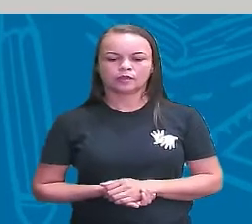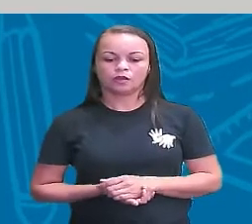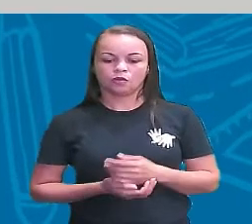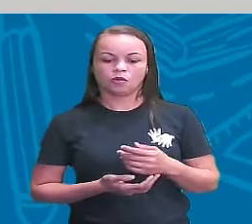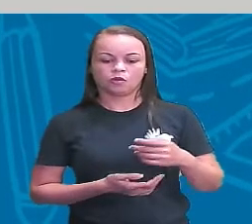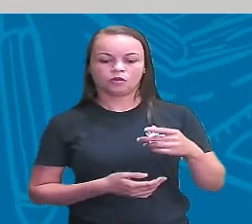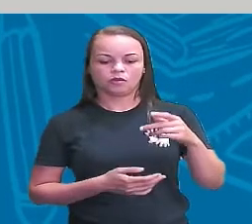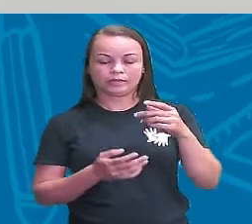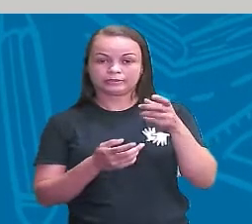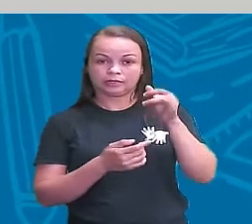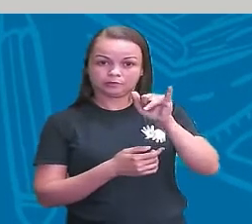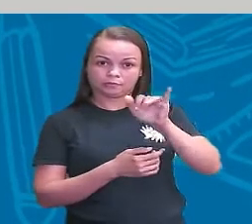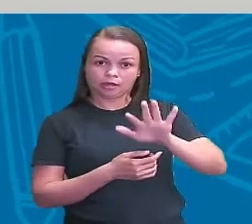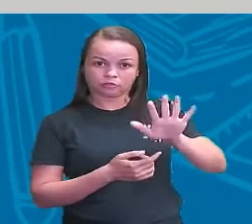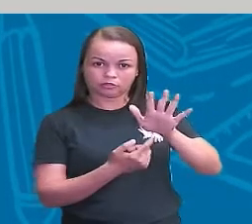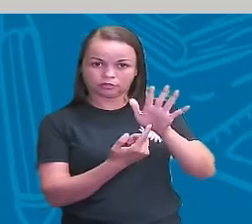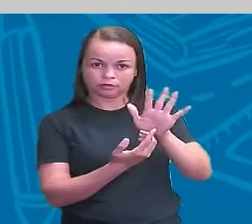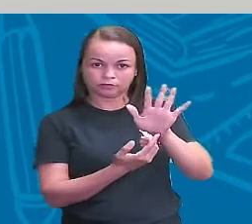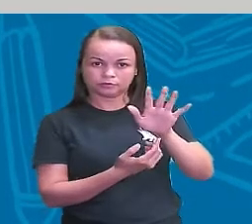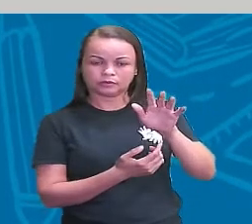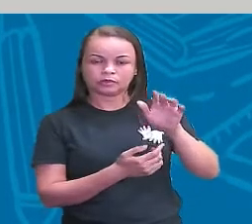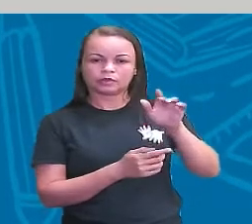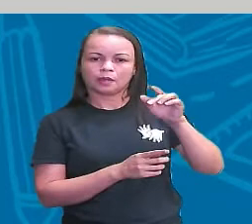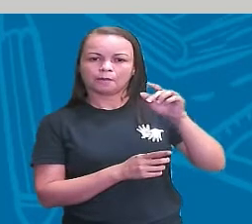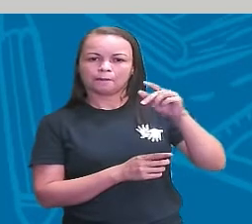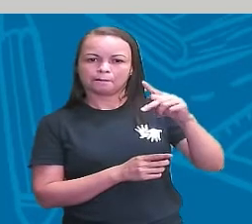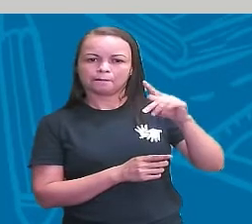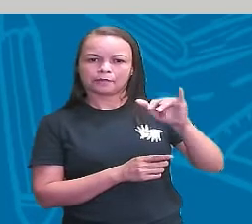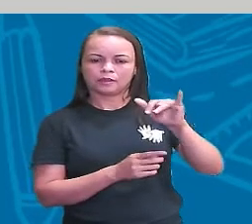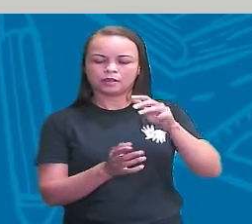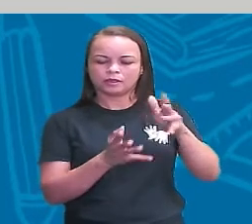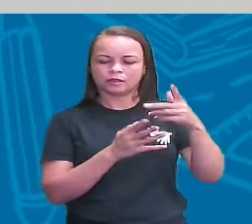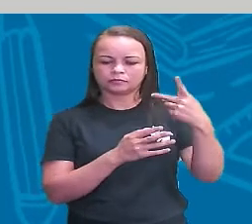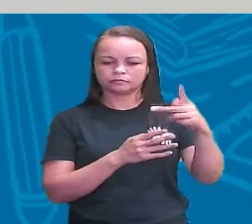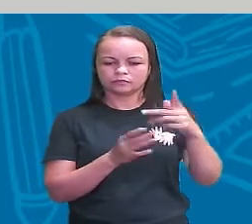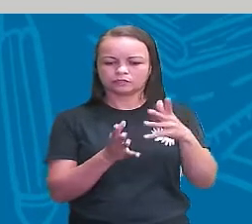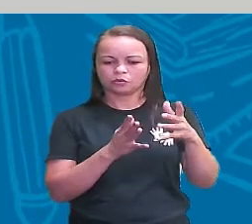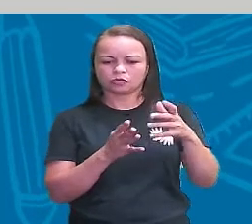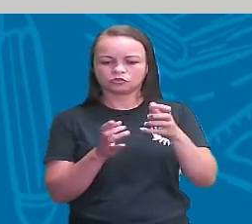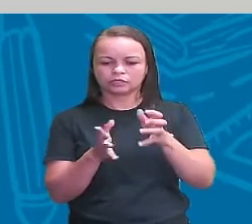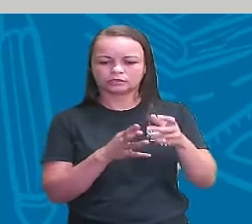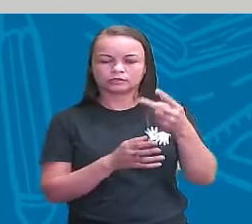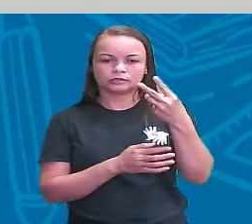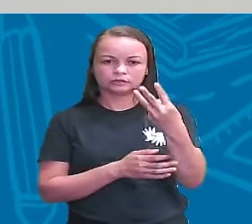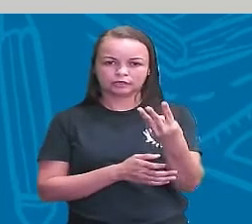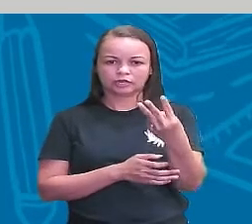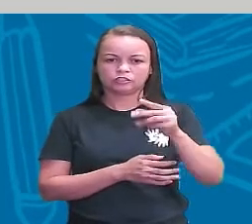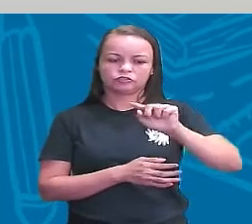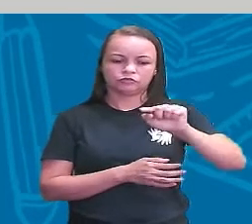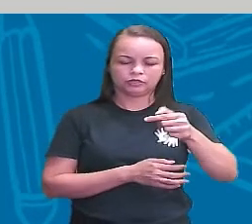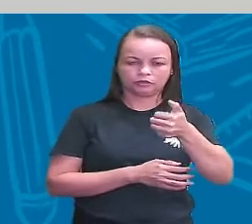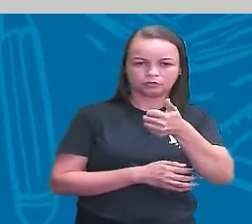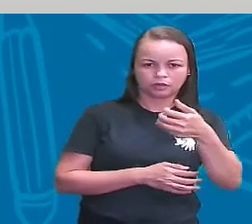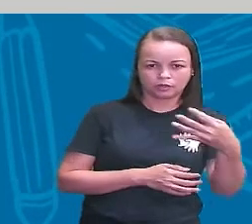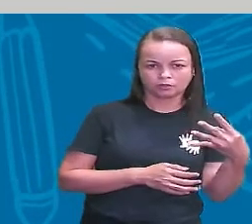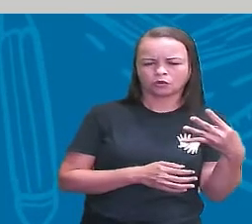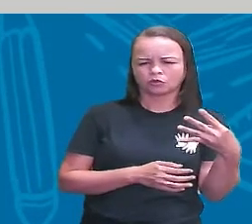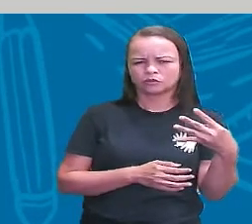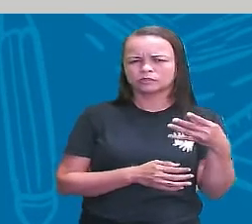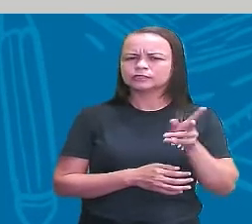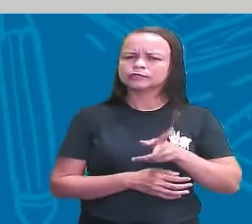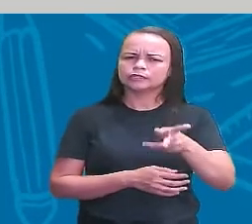figura aí, tá vendo? Ó, presta atenção no π, tá? π constante de valor de 3,14. Então, toda vez que você for resolver uma